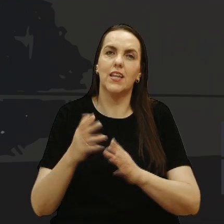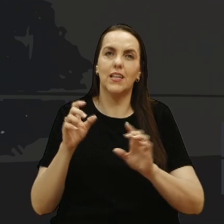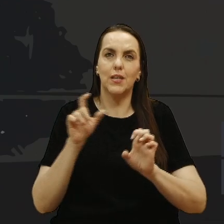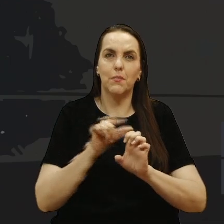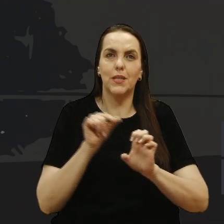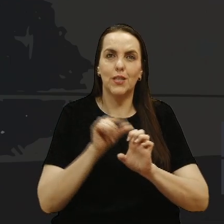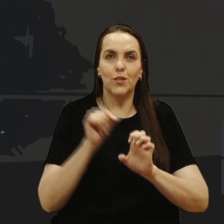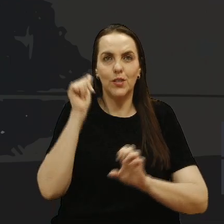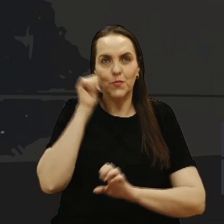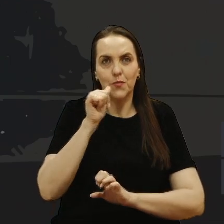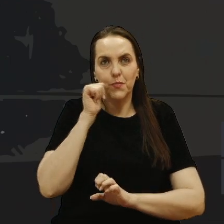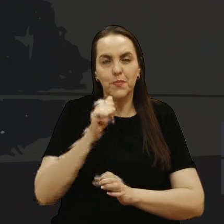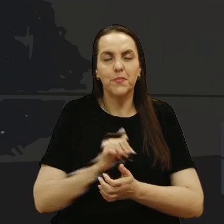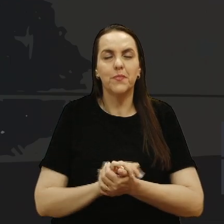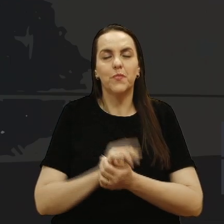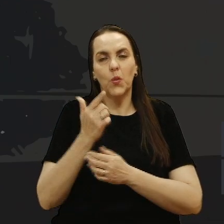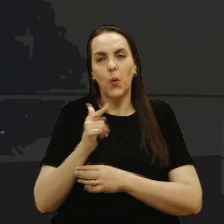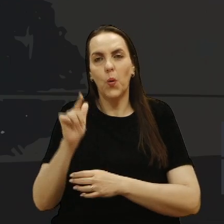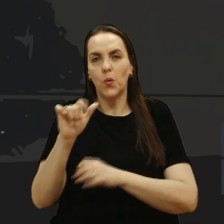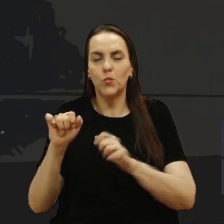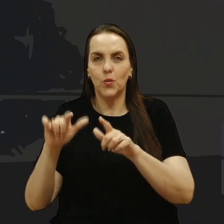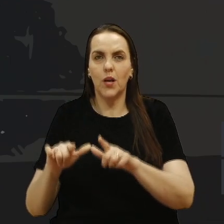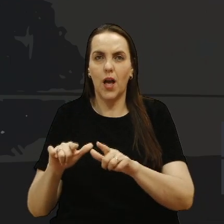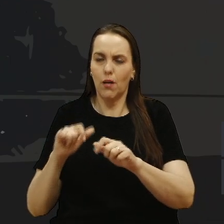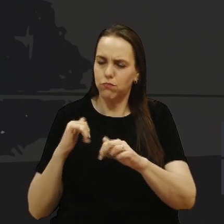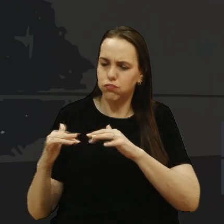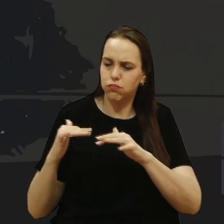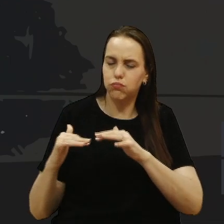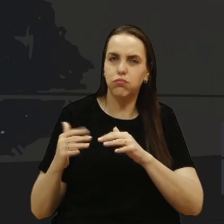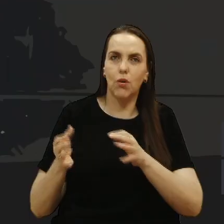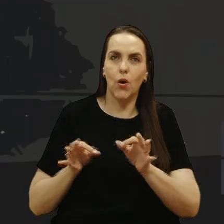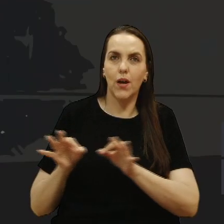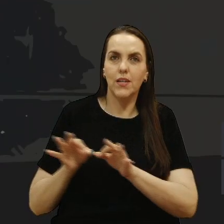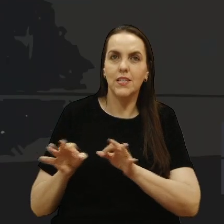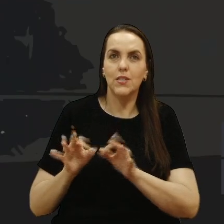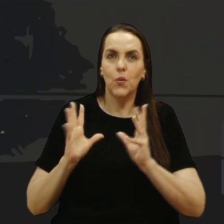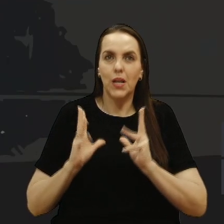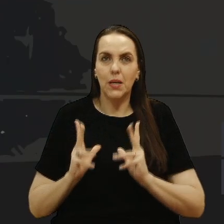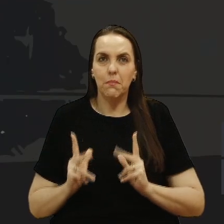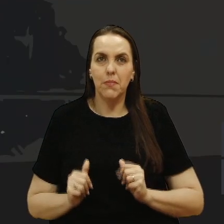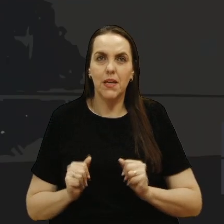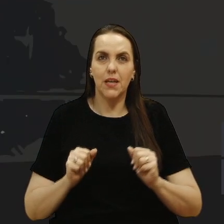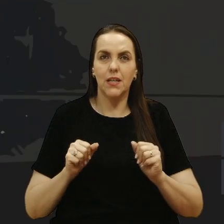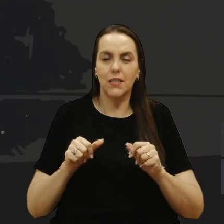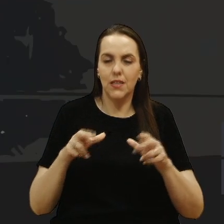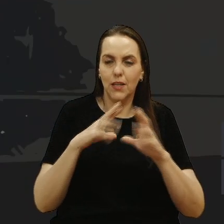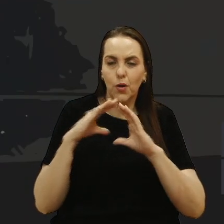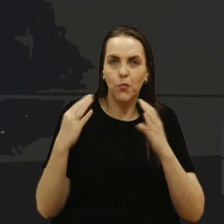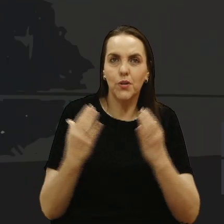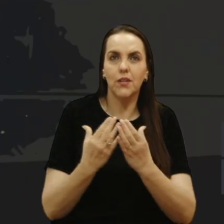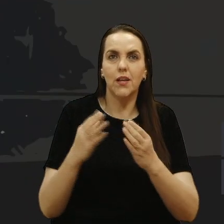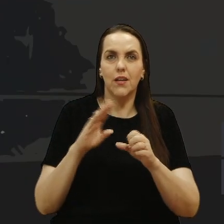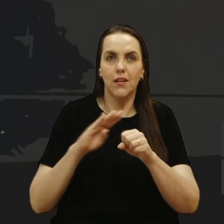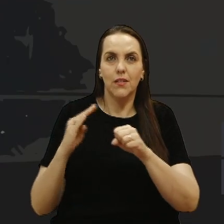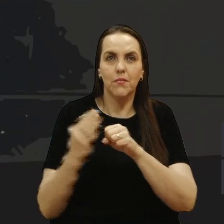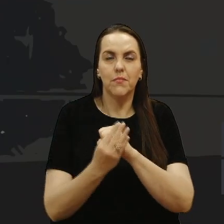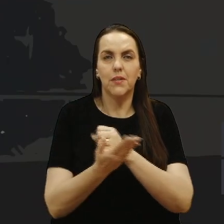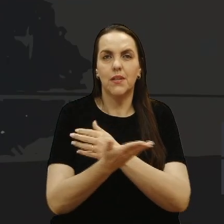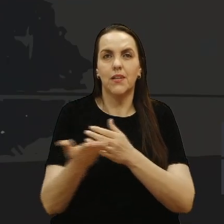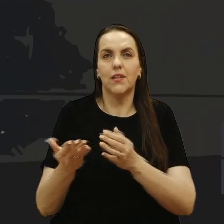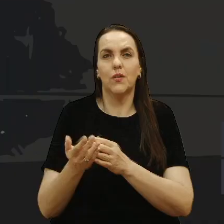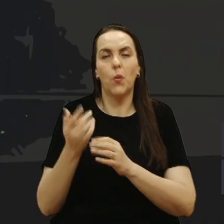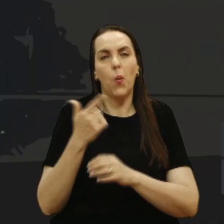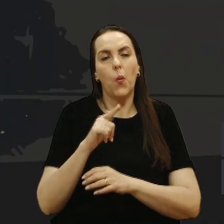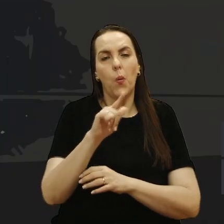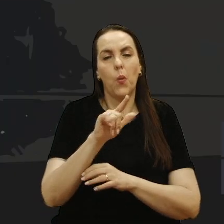empreendedorismo feminino, em outros lugares um mutirão de limpeza de algum espaço da sua comunidade, do seu bairro, em outros